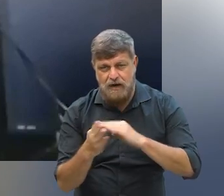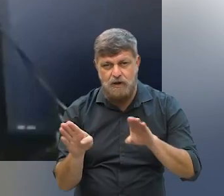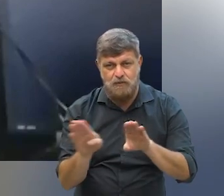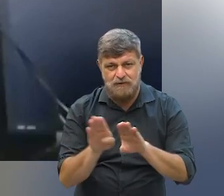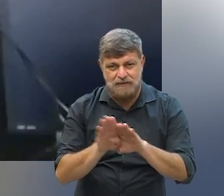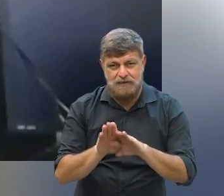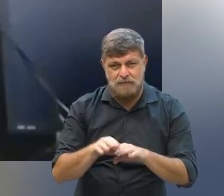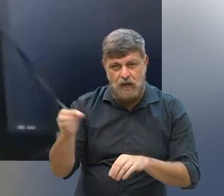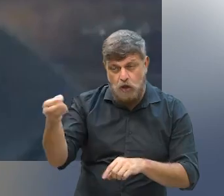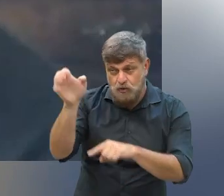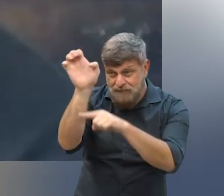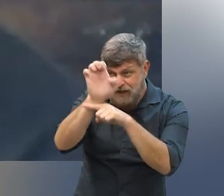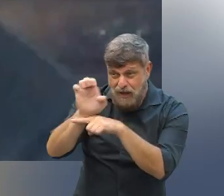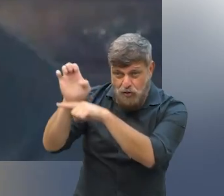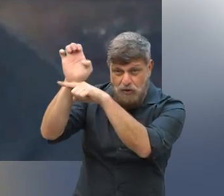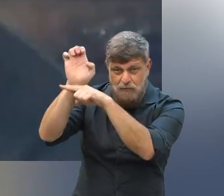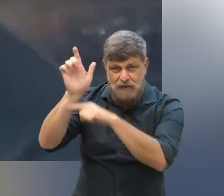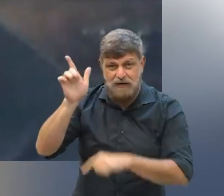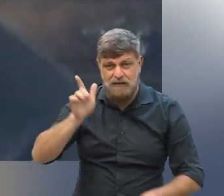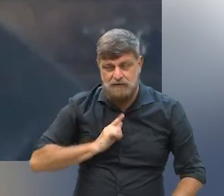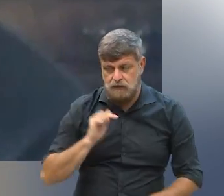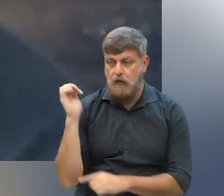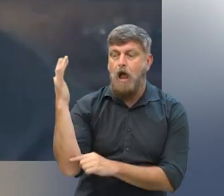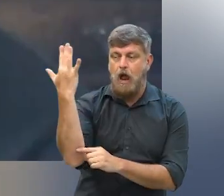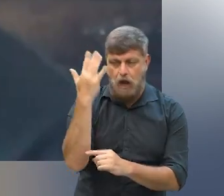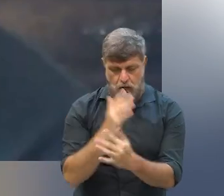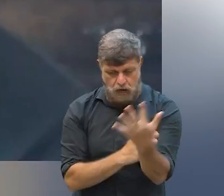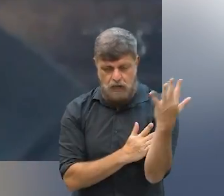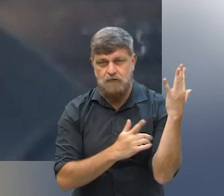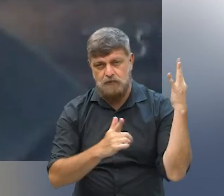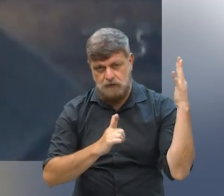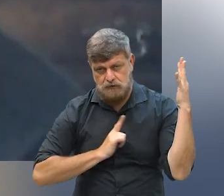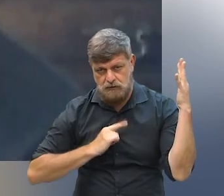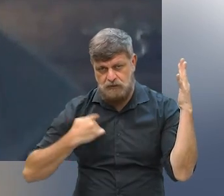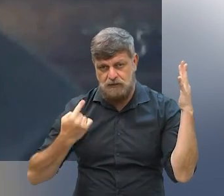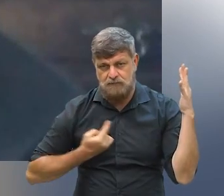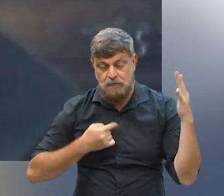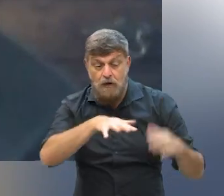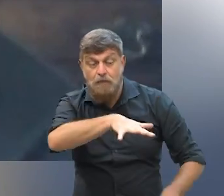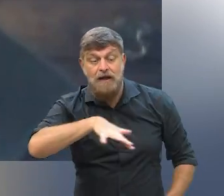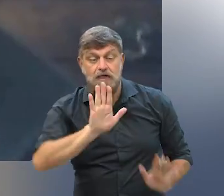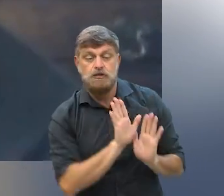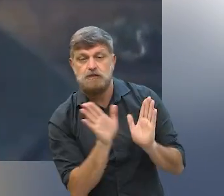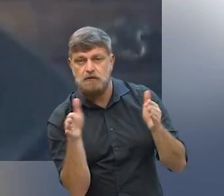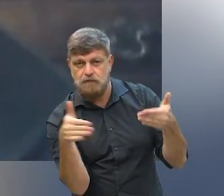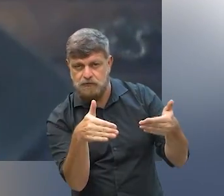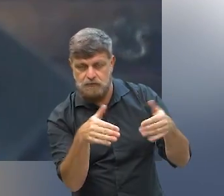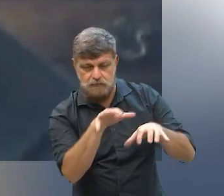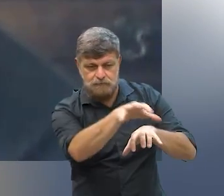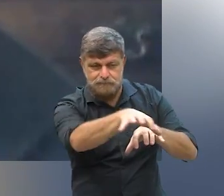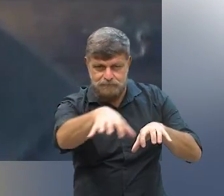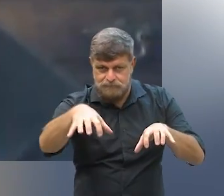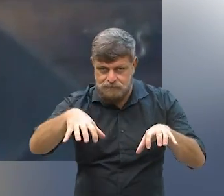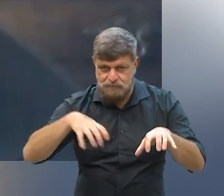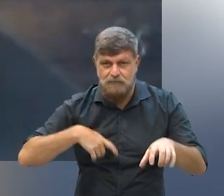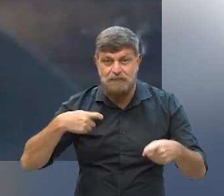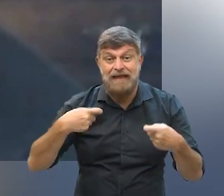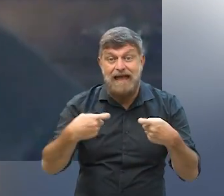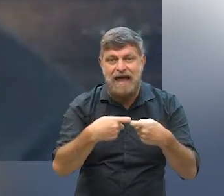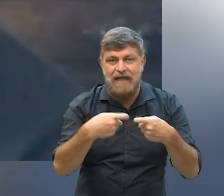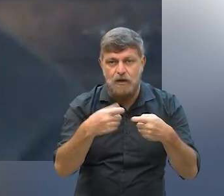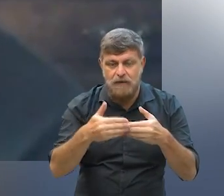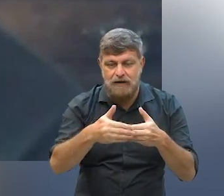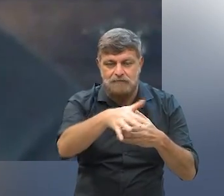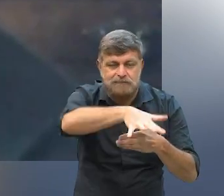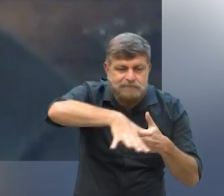Nova Europa, são bairros com bastante arborização. E vamos para outras regiões. Atravessemos a Anhanguera,